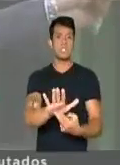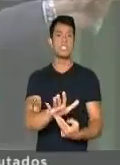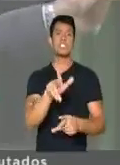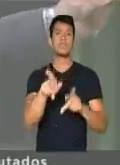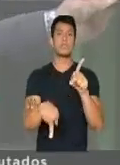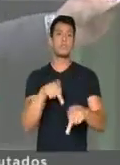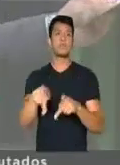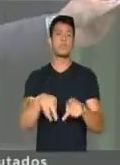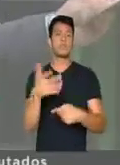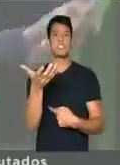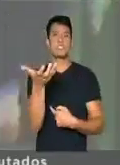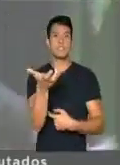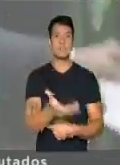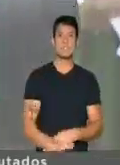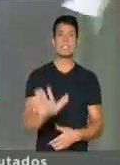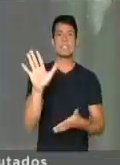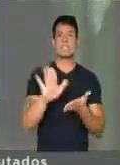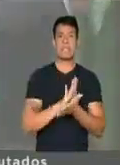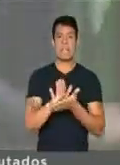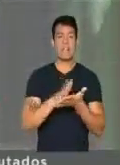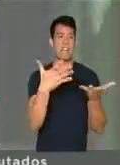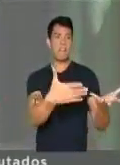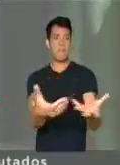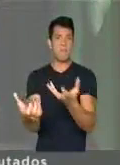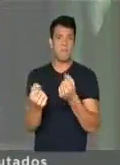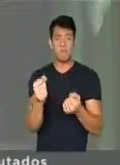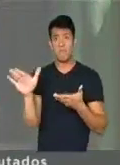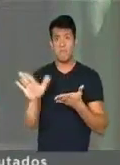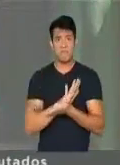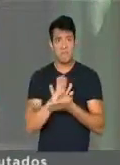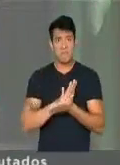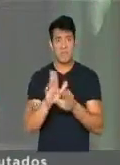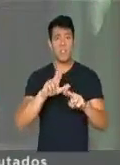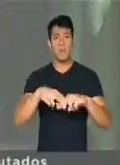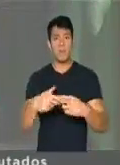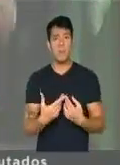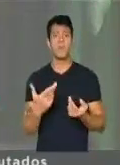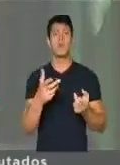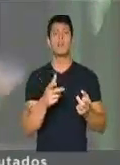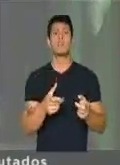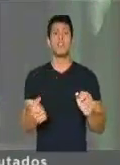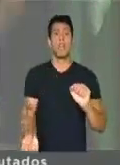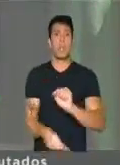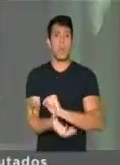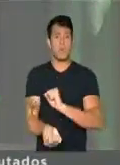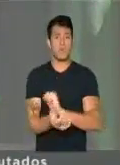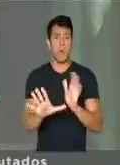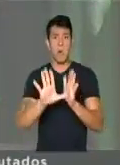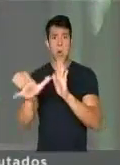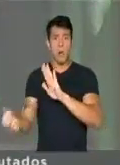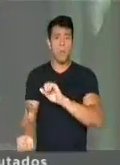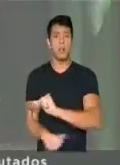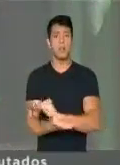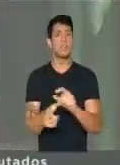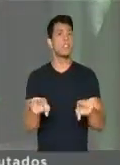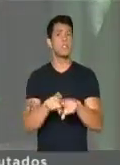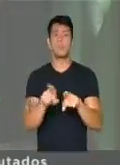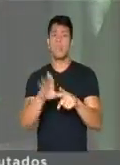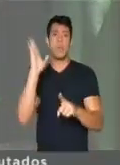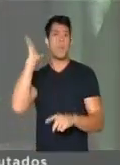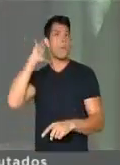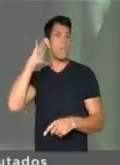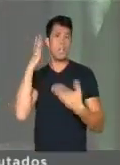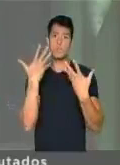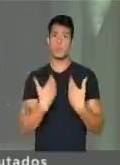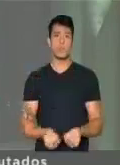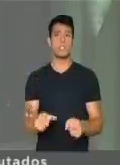pudor para assumir seu envolvimento na defesa da corrupção, e muito menos o Pará suporta